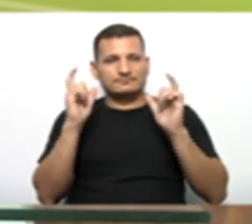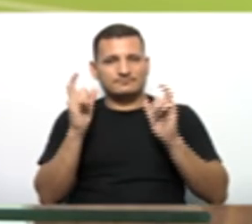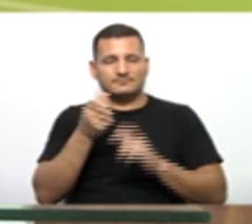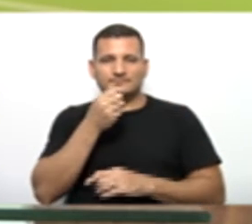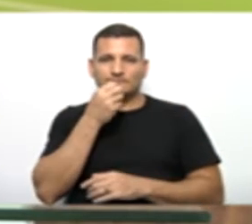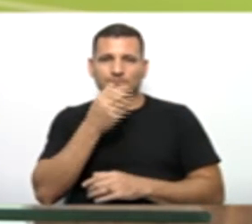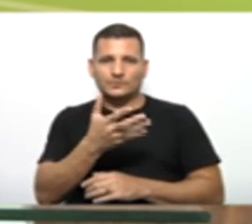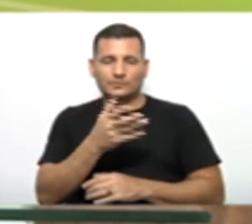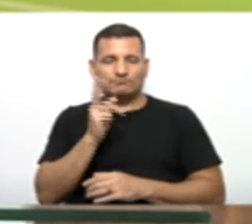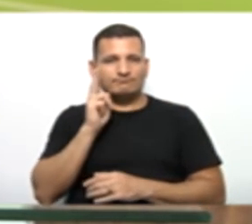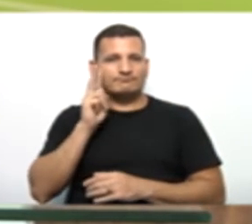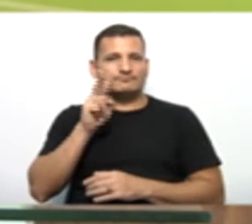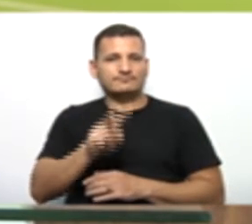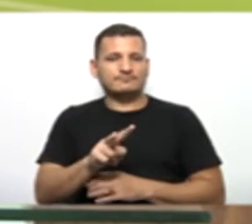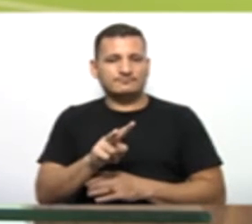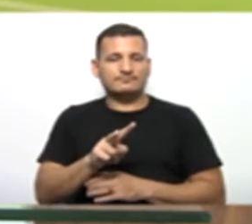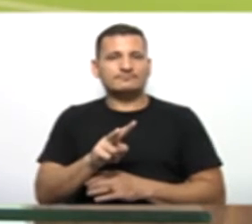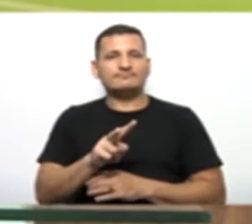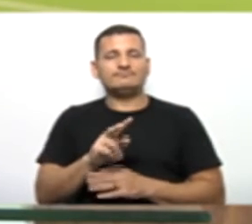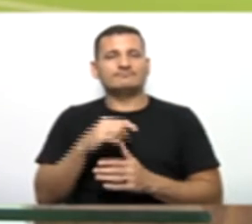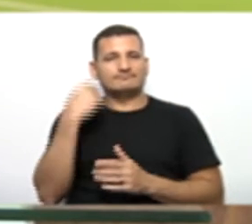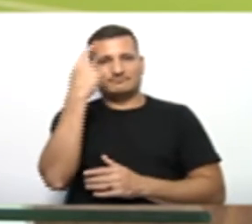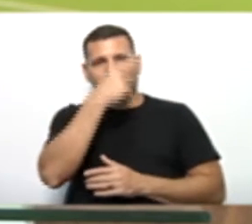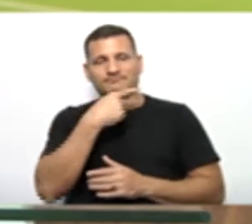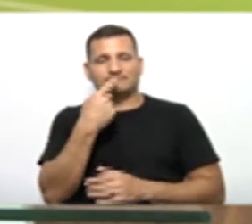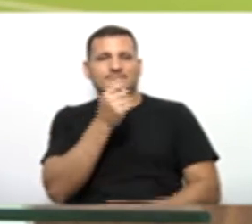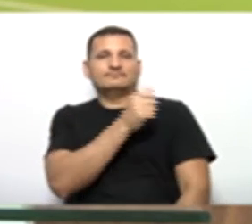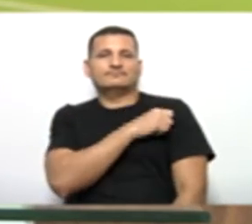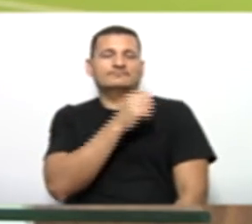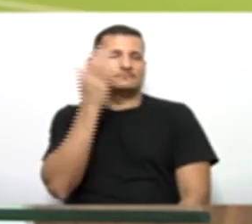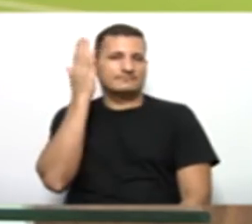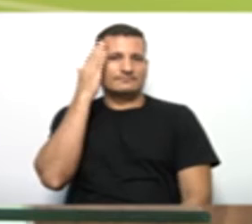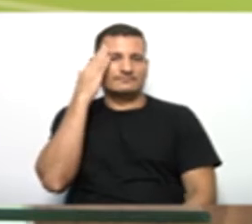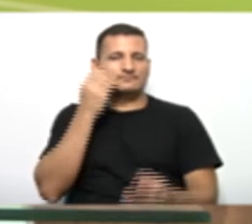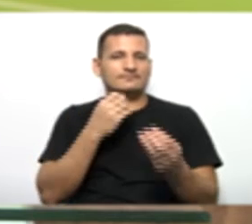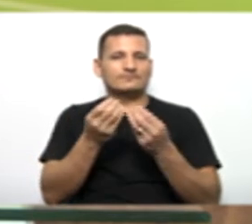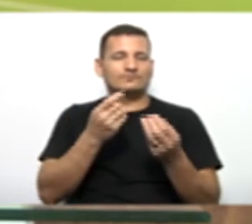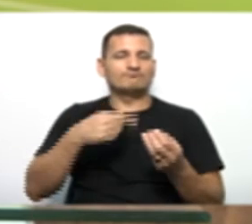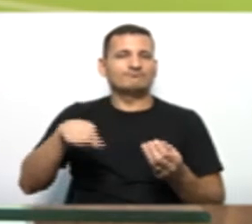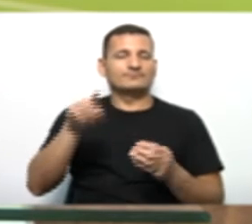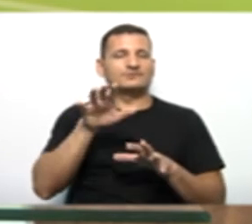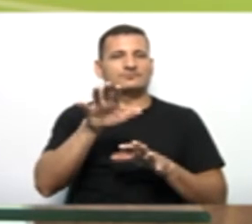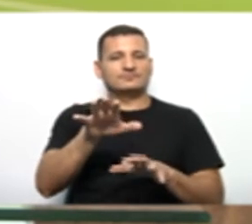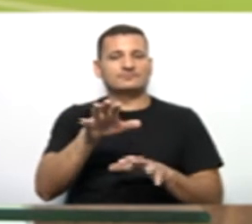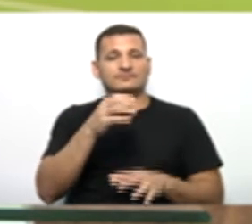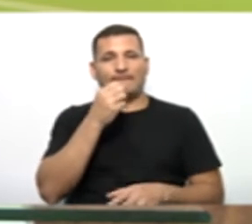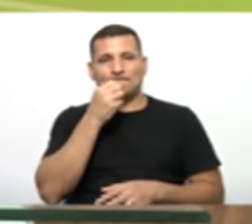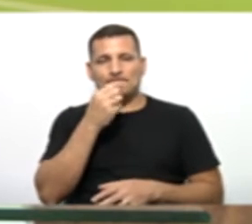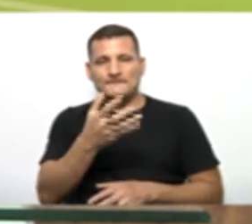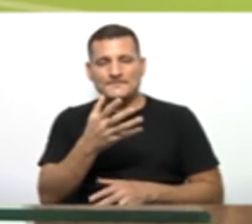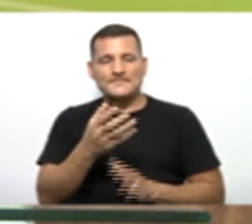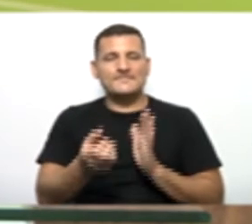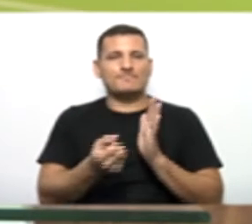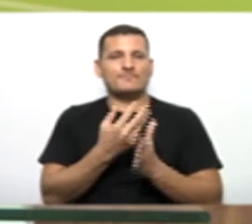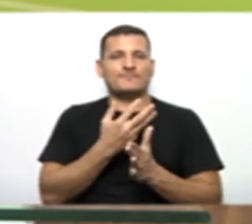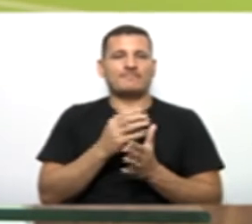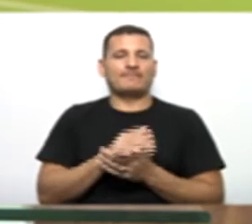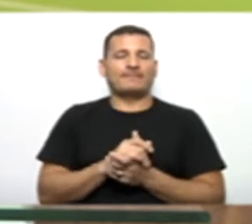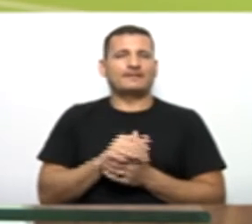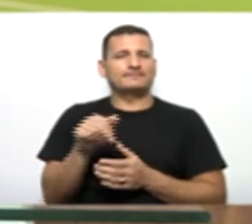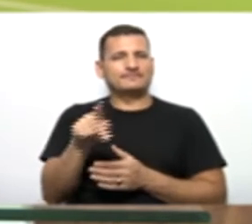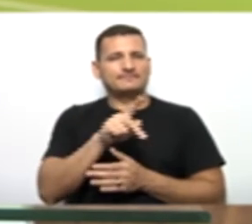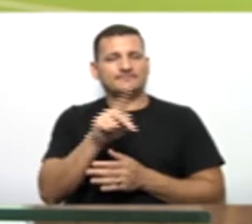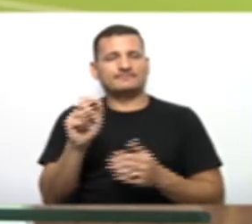bom a gente poder ver a cara dos alunos, poder saber como é que vocês são. Muito bom receber isso. Professores,